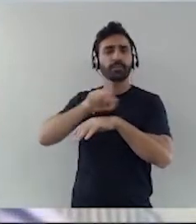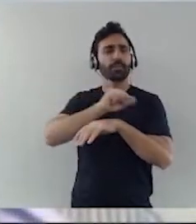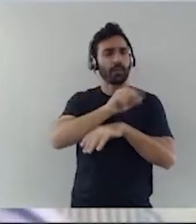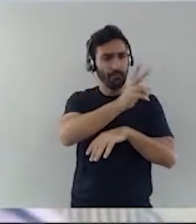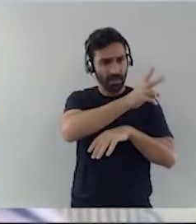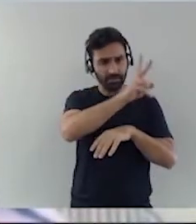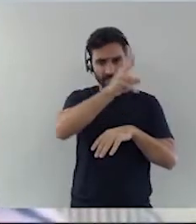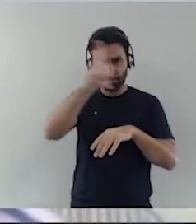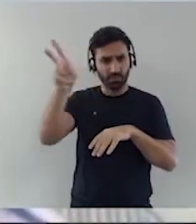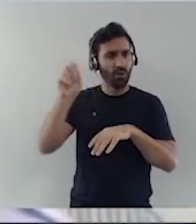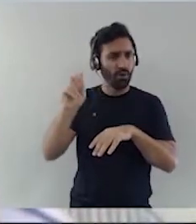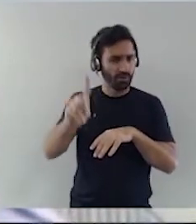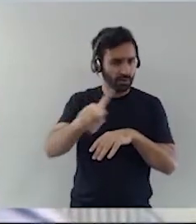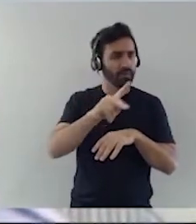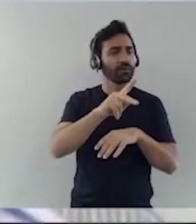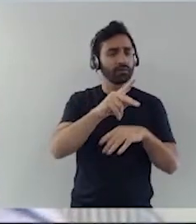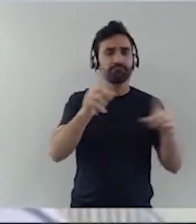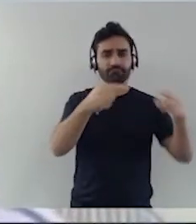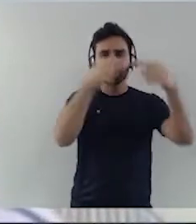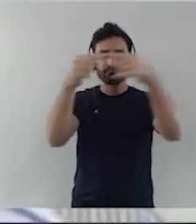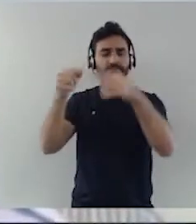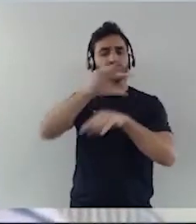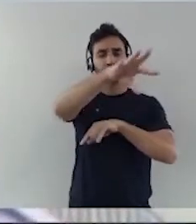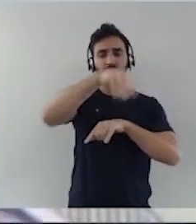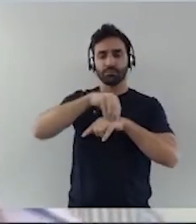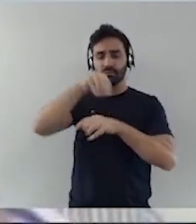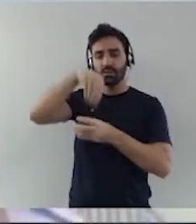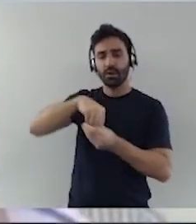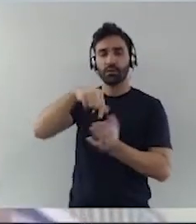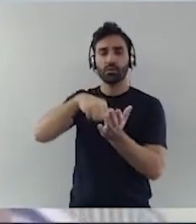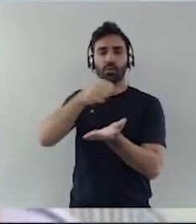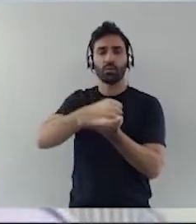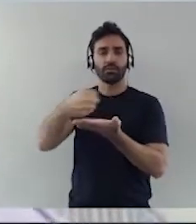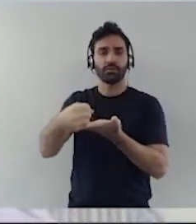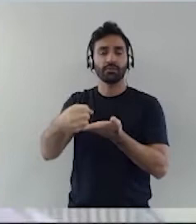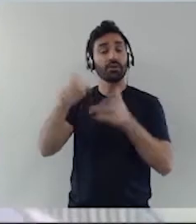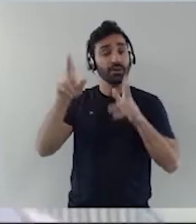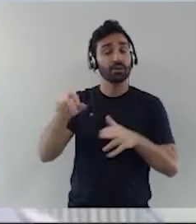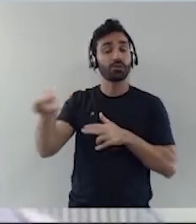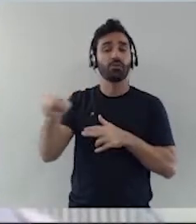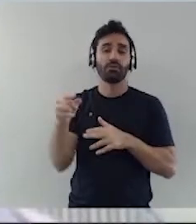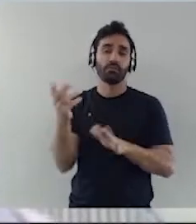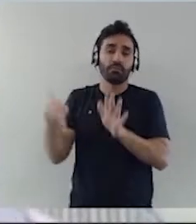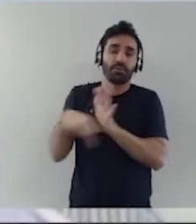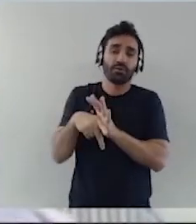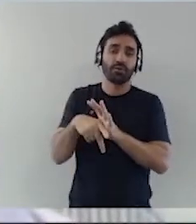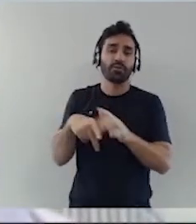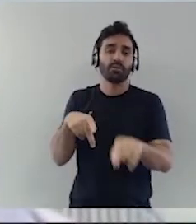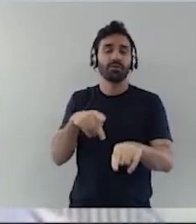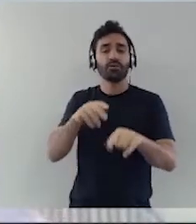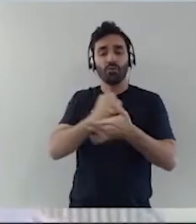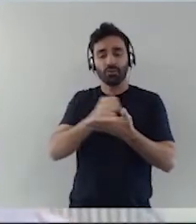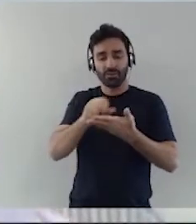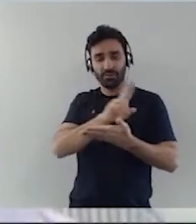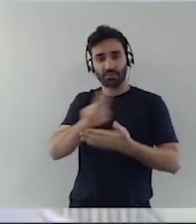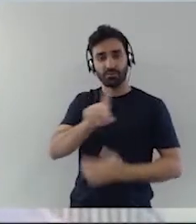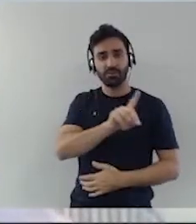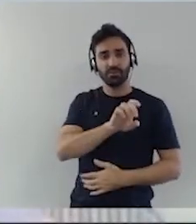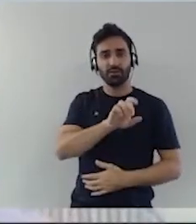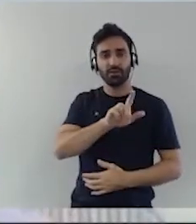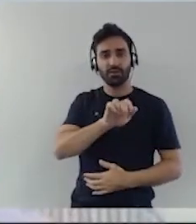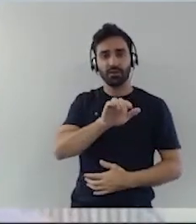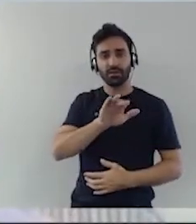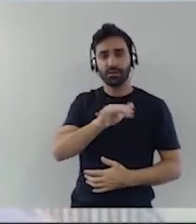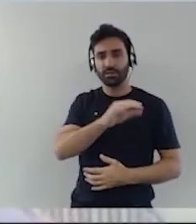mesma concepção de racionalidade e de eficiência dos contratos de delegação. Né? Eu acho que, assim, tudo